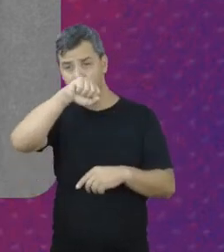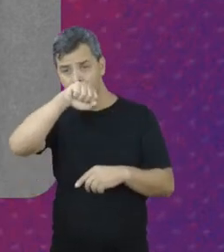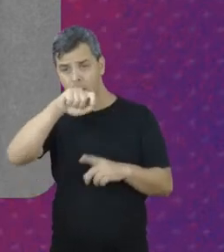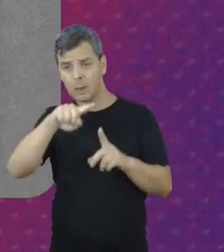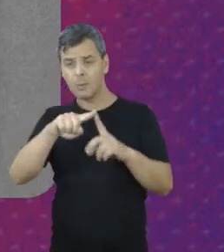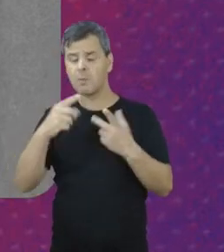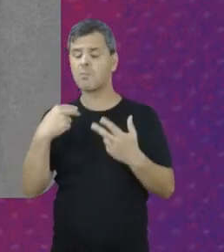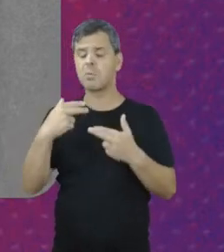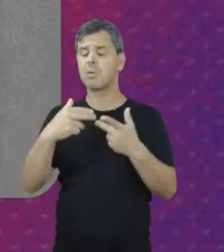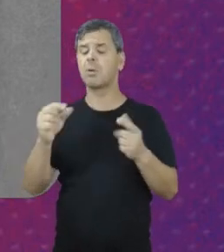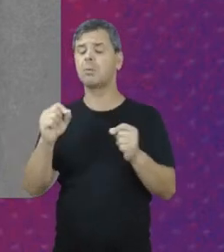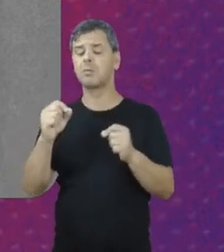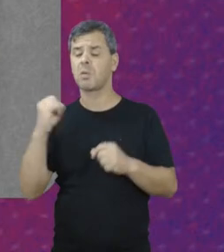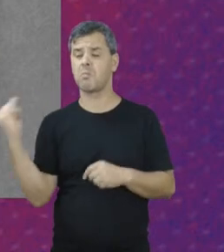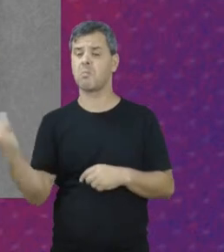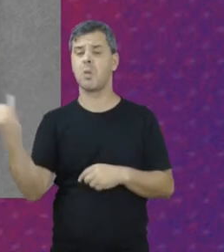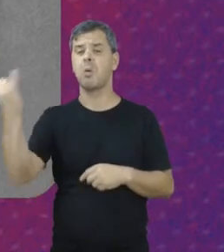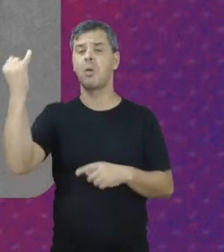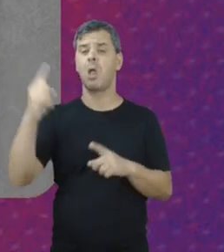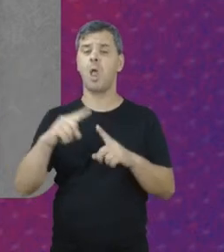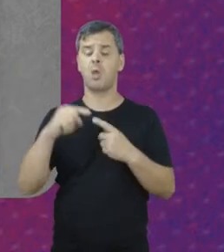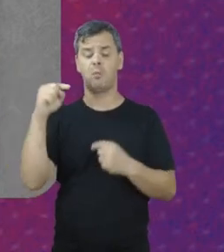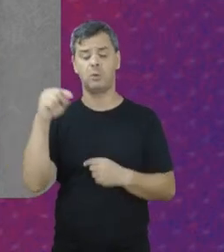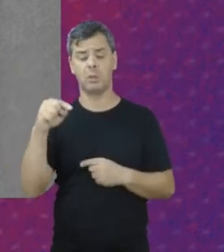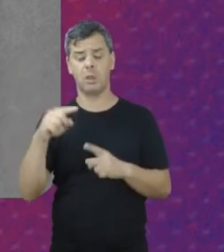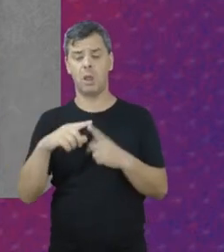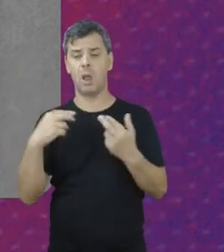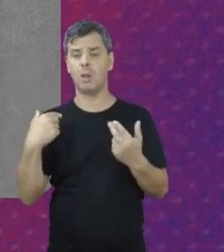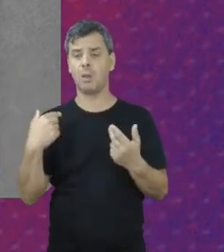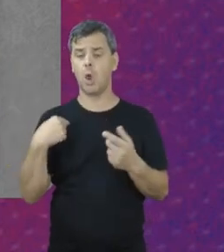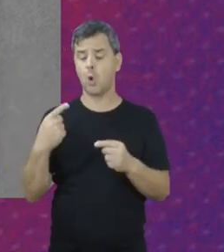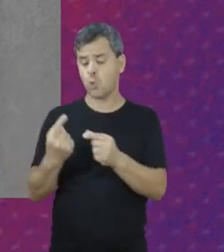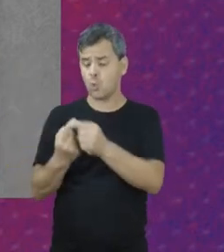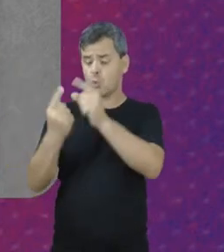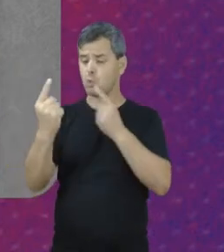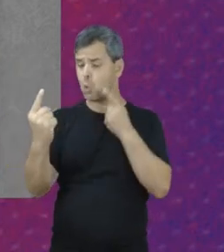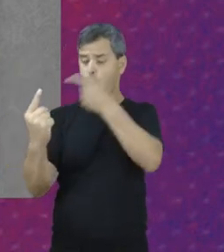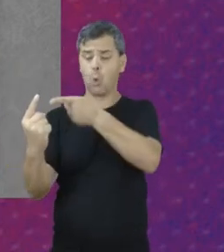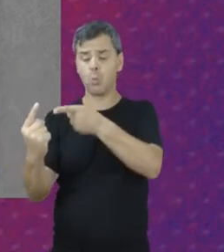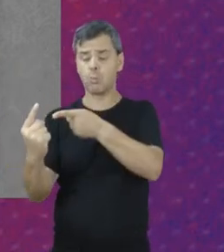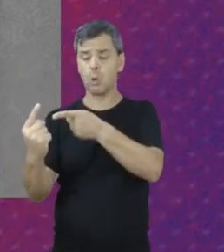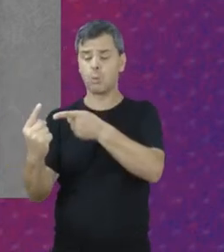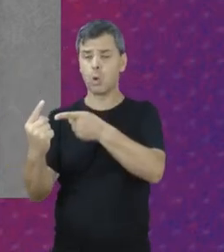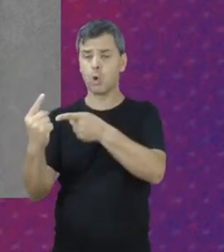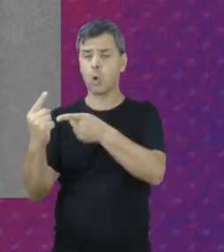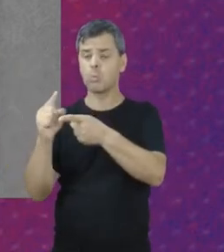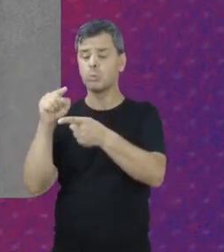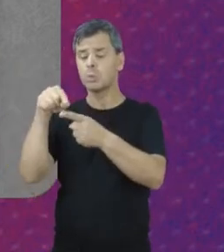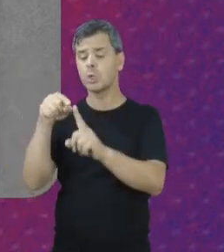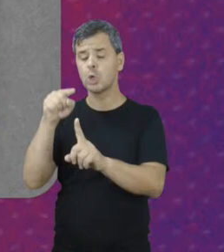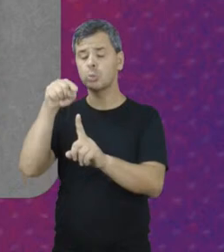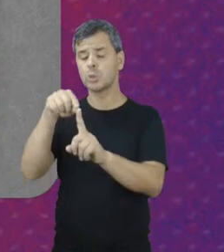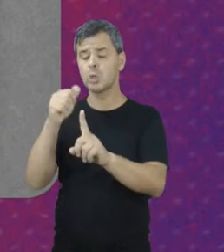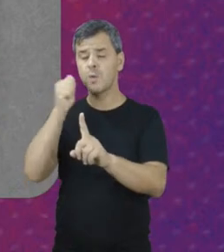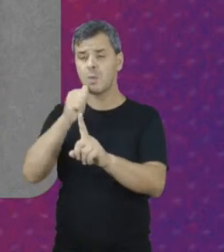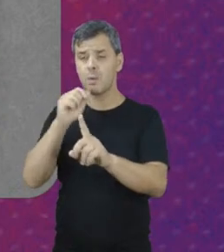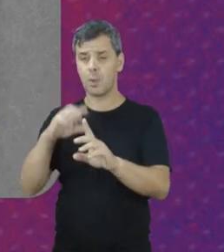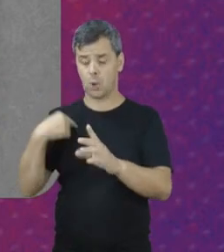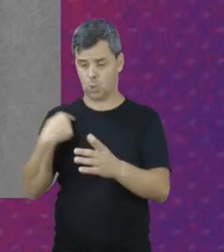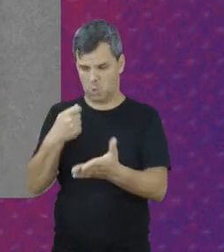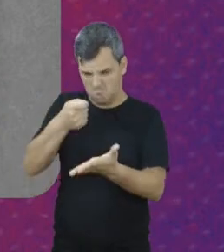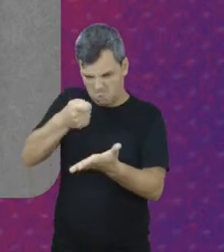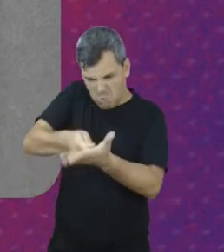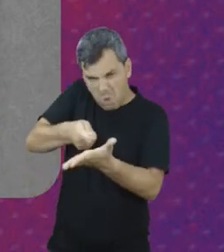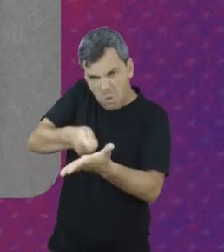se isso fosse o mais importante, como se isso fosse o único objetivo das mulheres, né? Então, quando eu